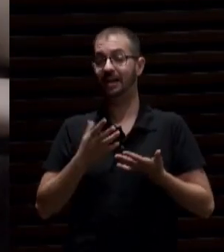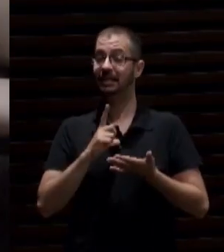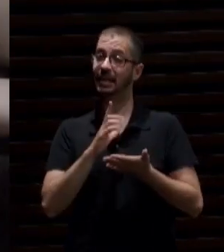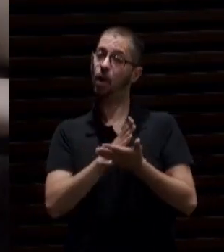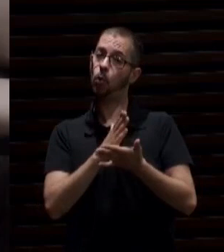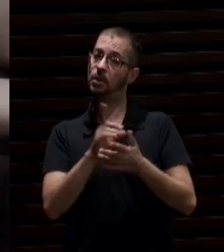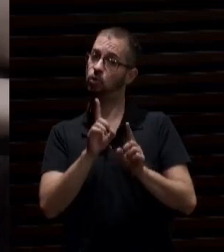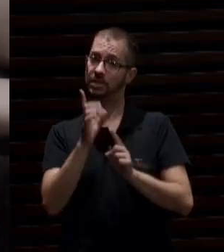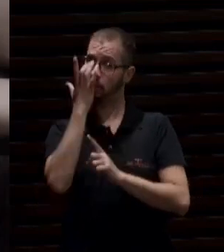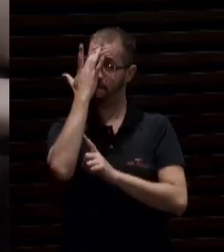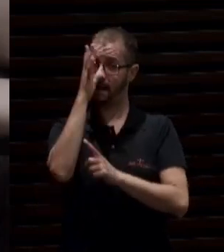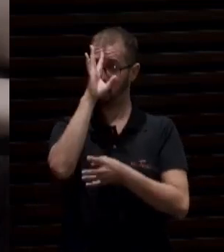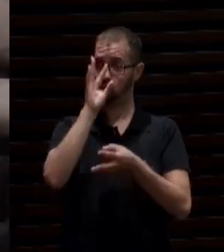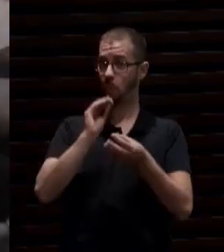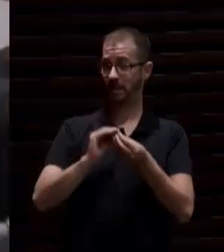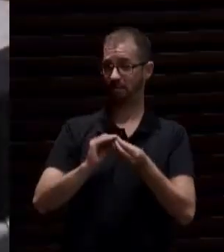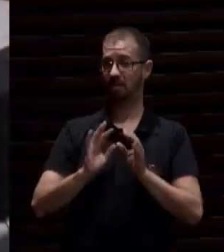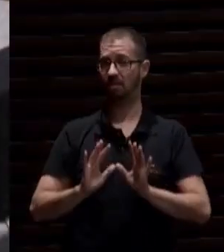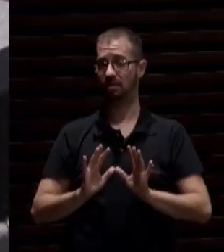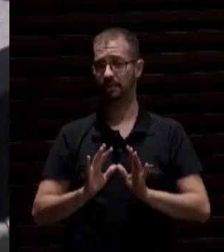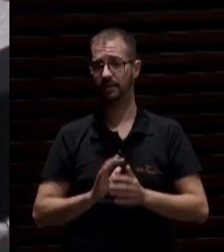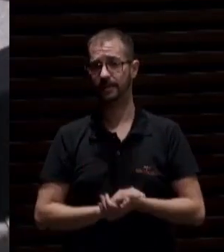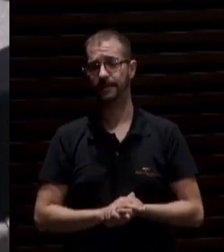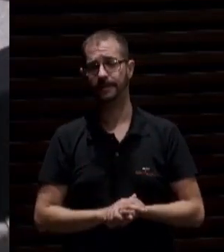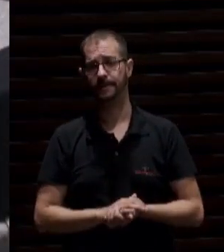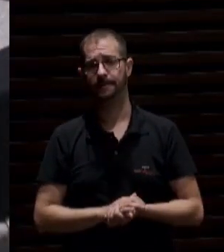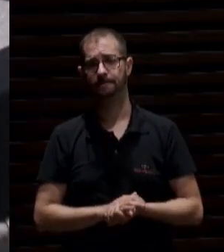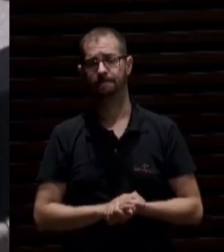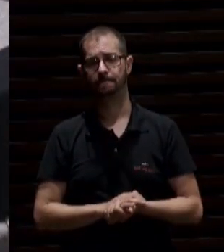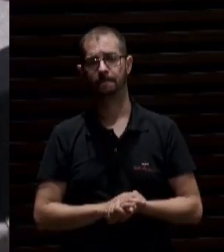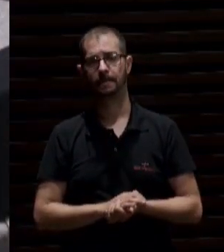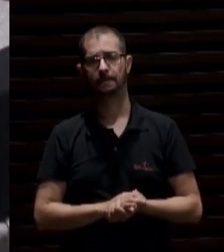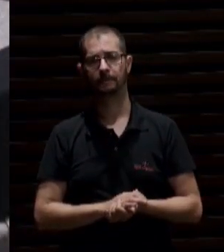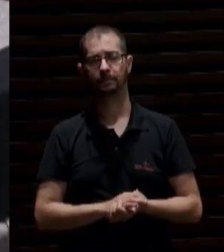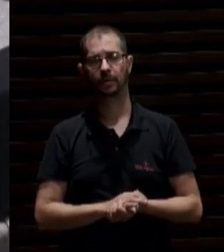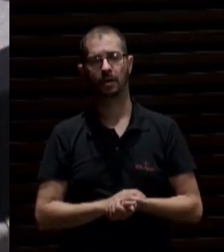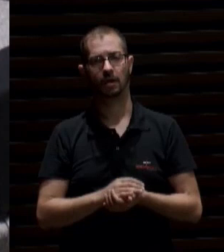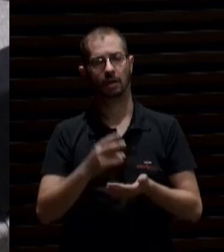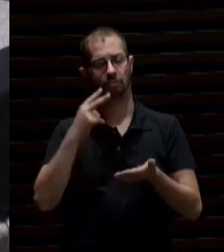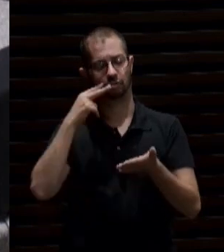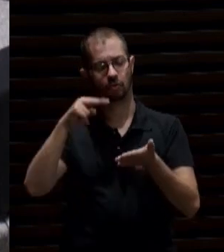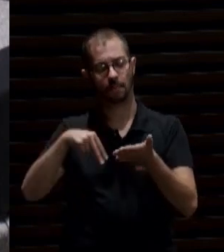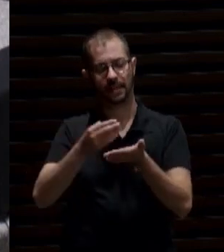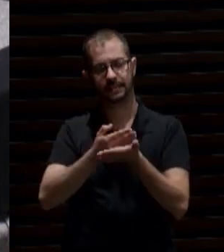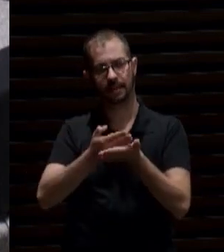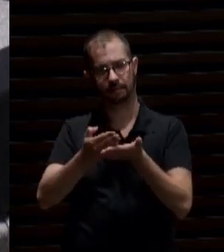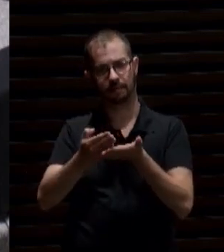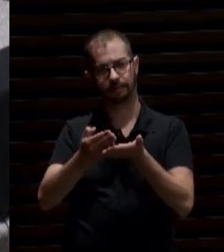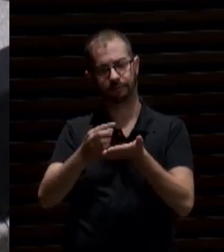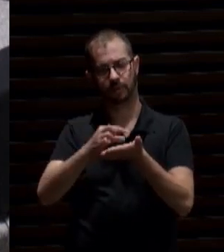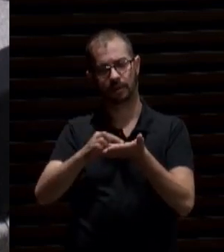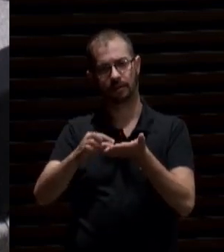para nós de entender ou elas podem ser um pouco estranhas a primeiro momento. Por que eu estou falando isso? Porque quando nós começamos a ler o capítulo 2 de Jonas, a